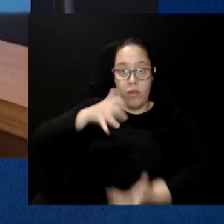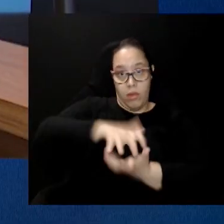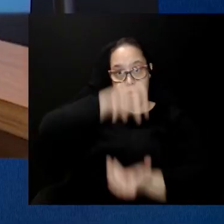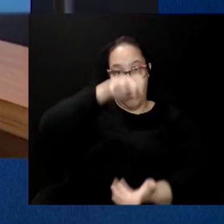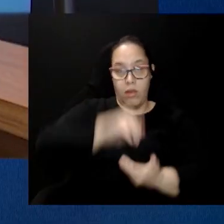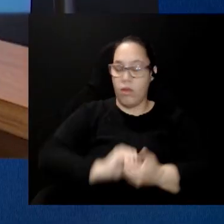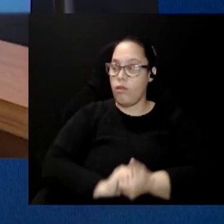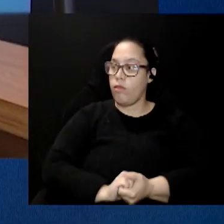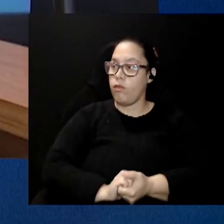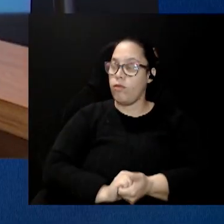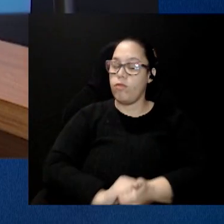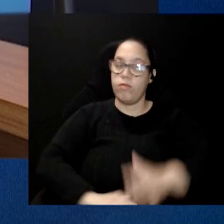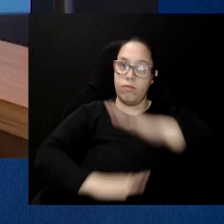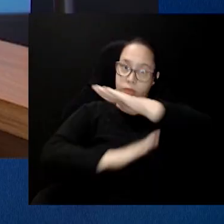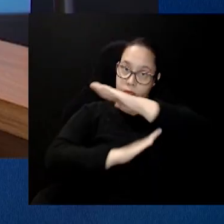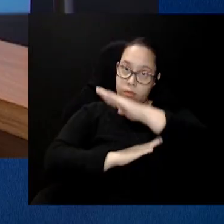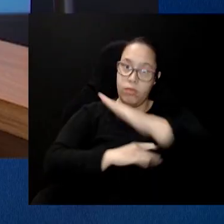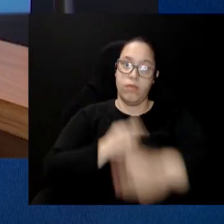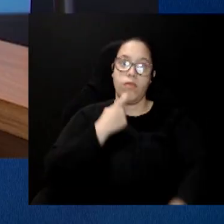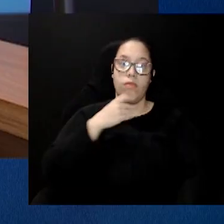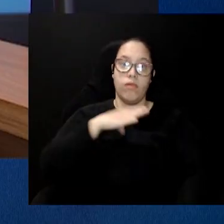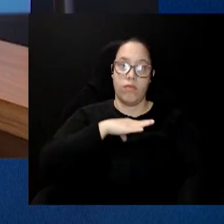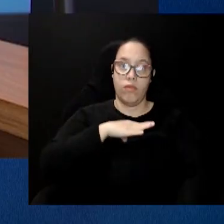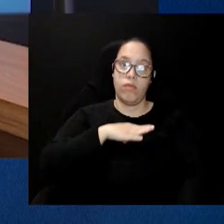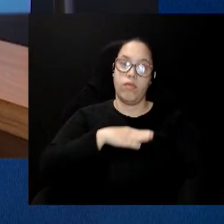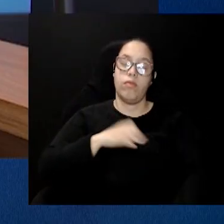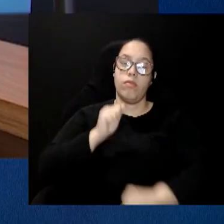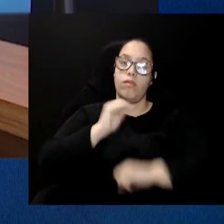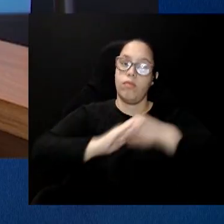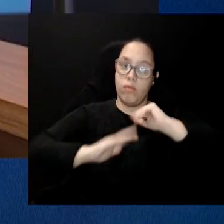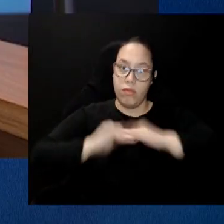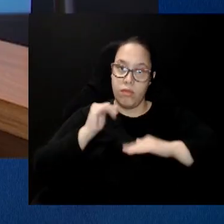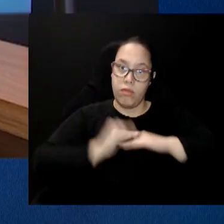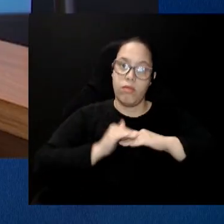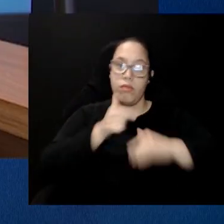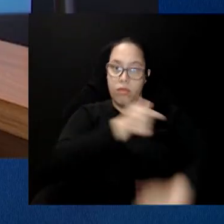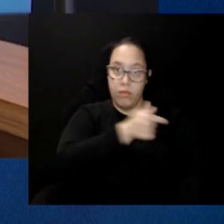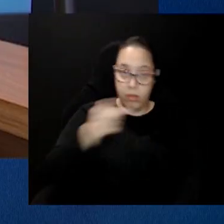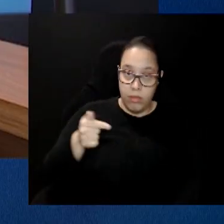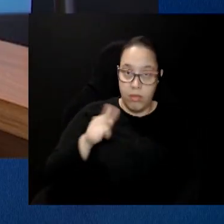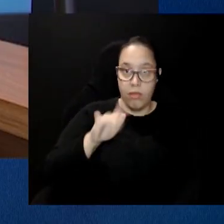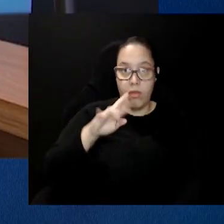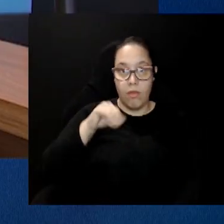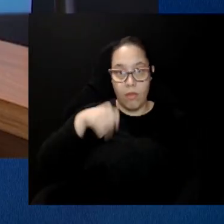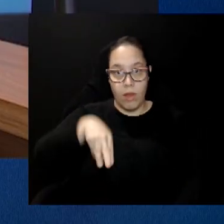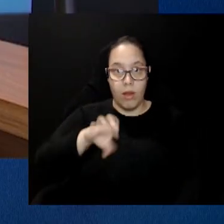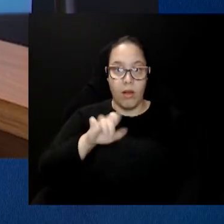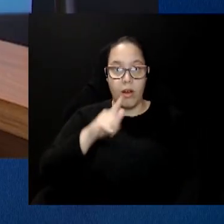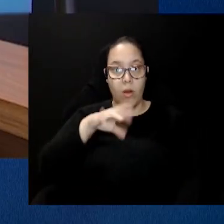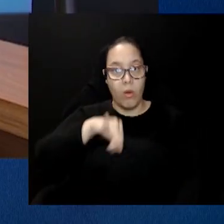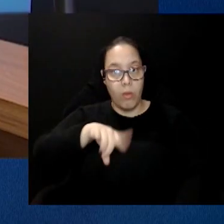de Campinas cedia atividades da Semana Guilherme de Almeida.